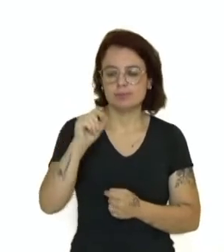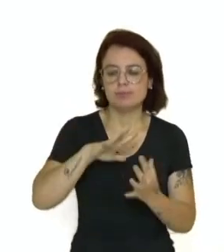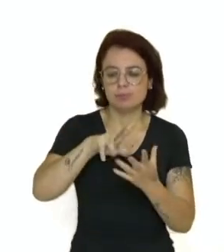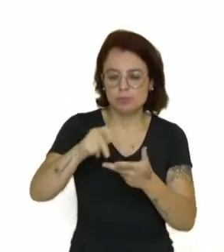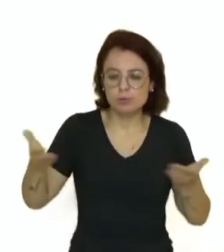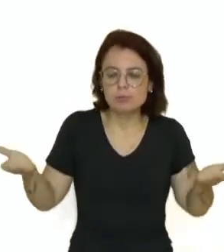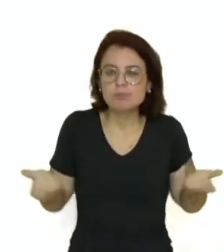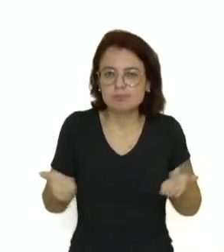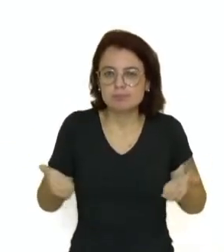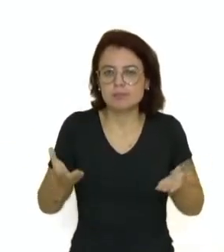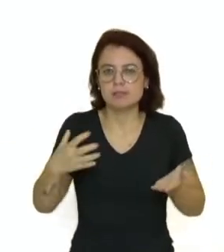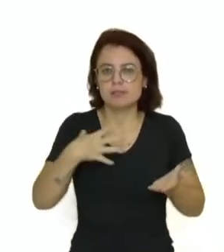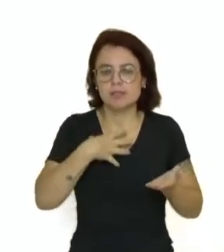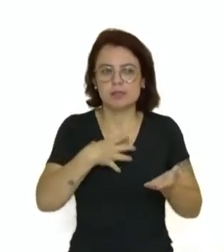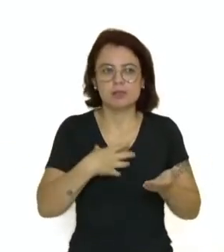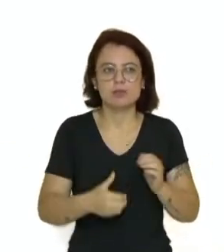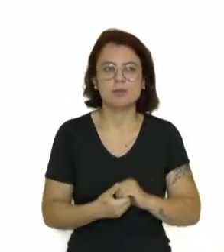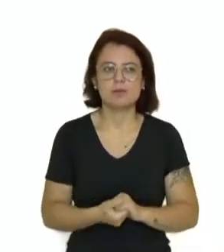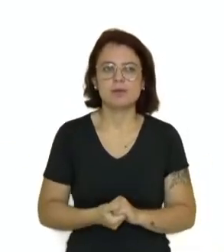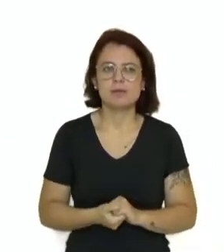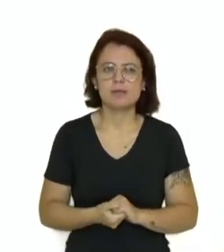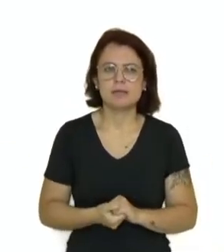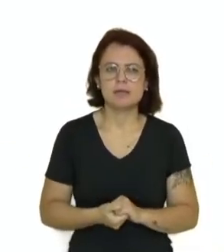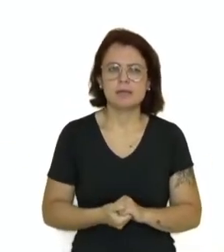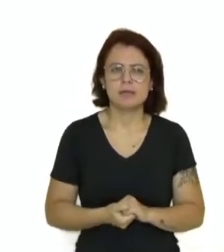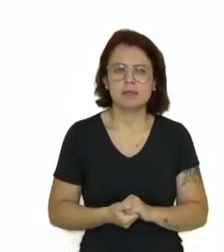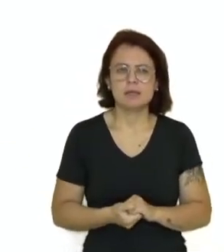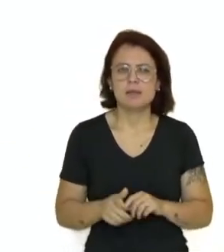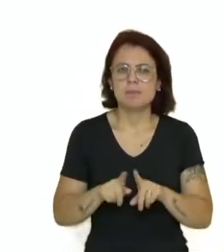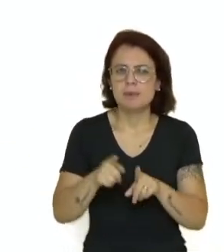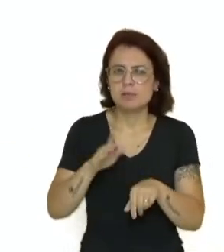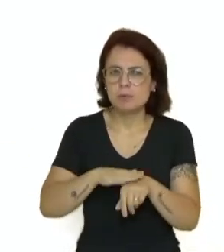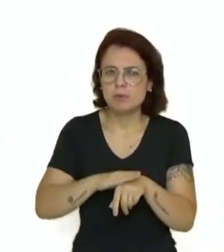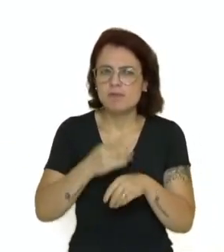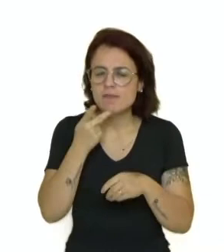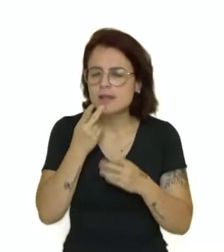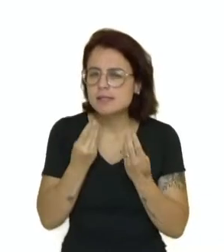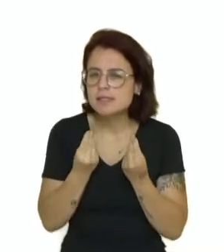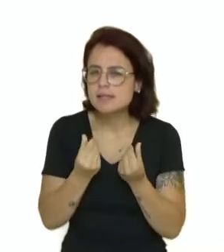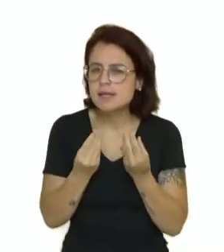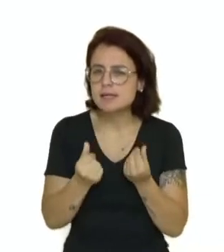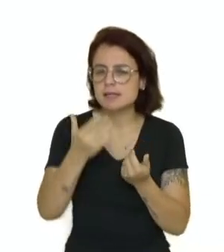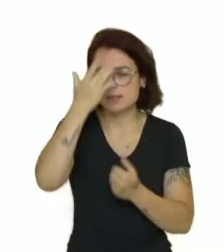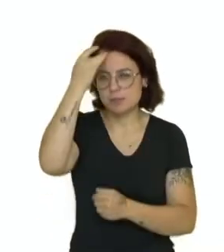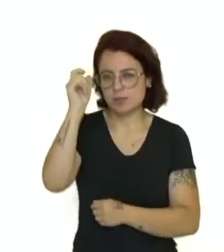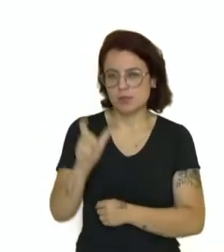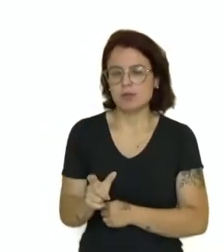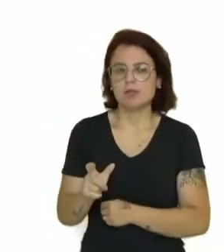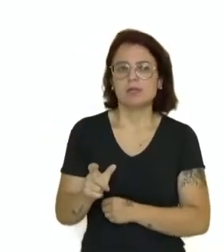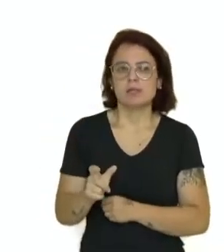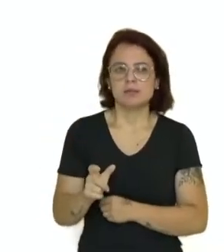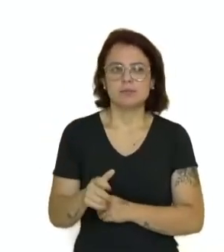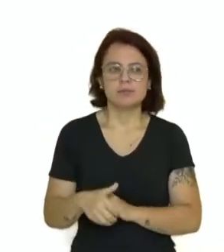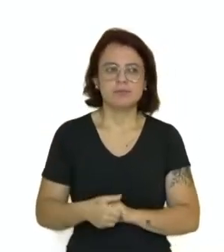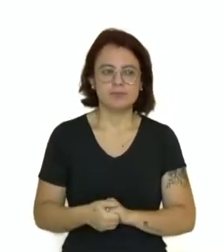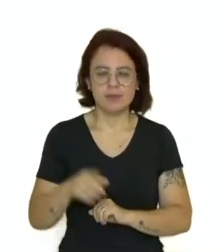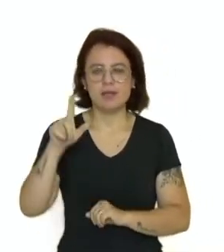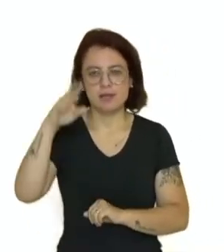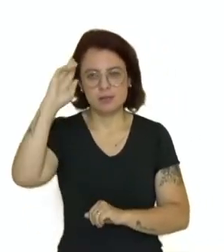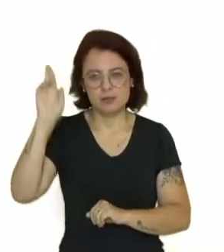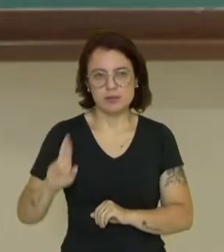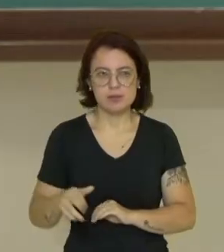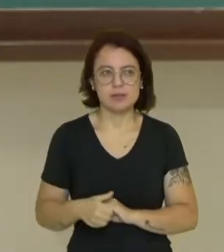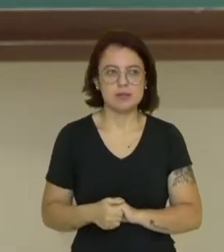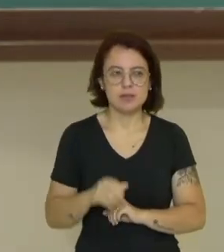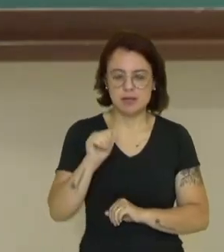mundo dos sentidos. Mas, quando ele está falando da essência do homem, ele vai dizer a essência do homem é a racionalidade. Então, o